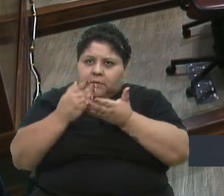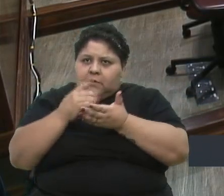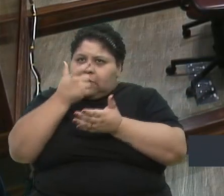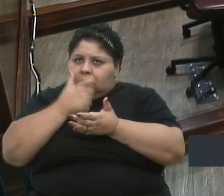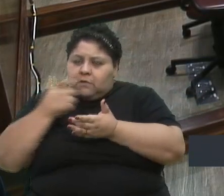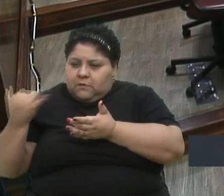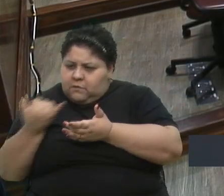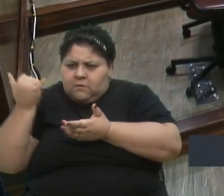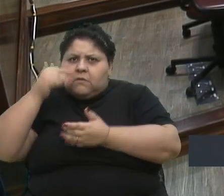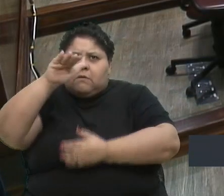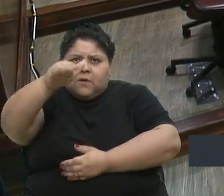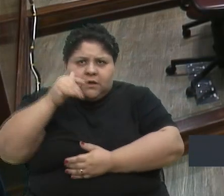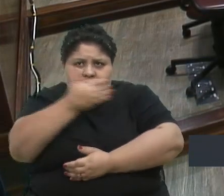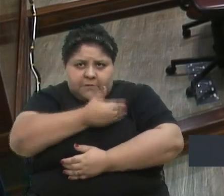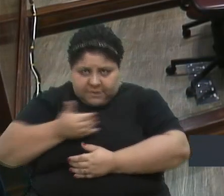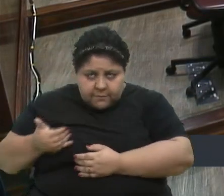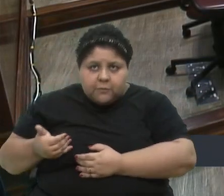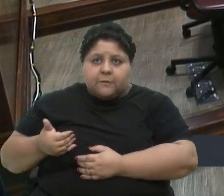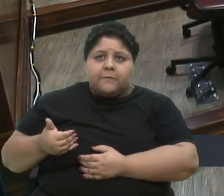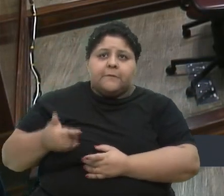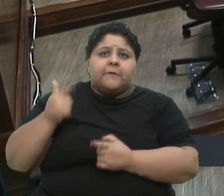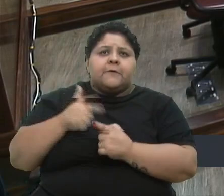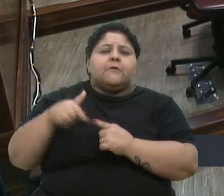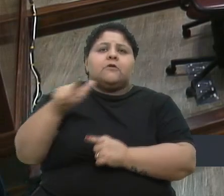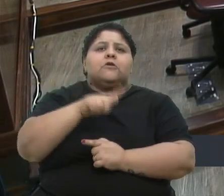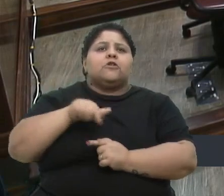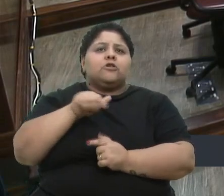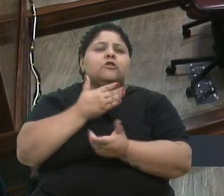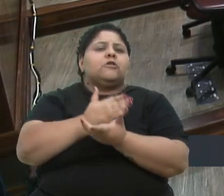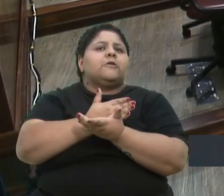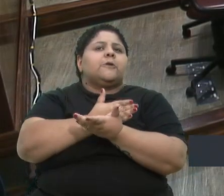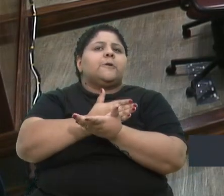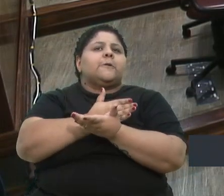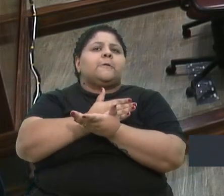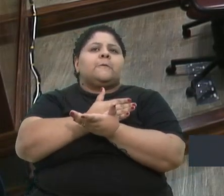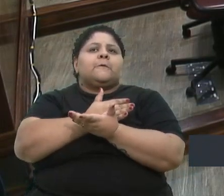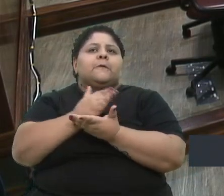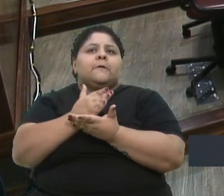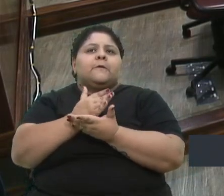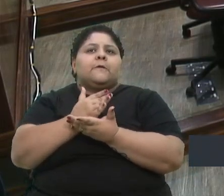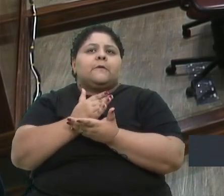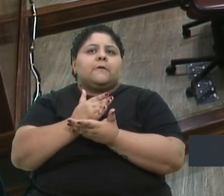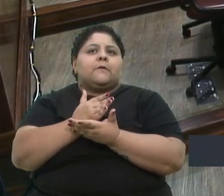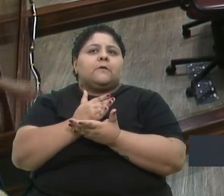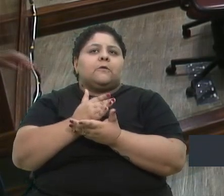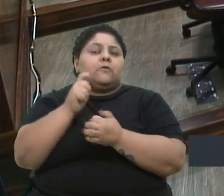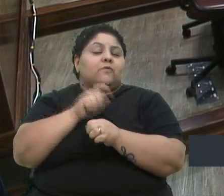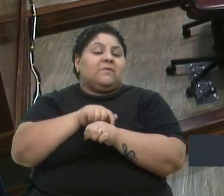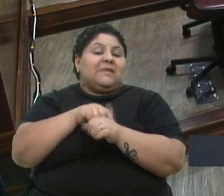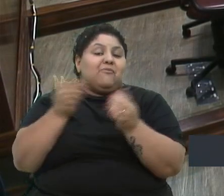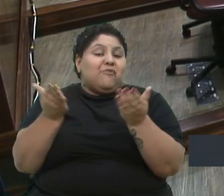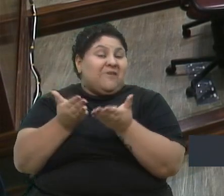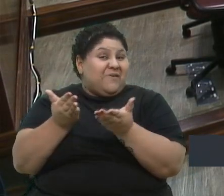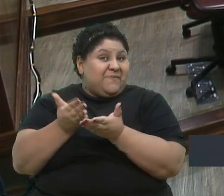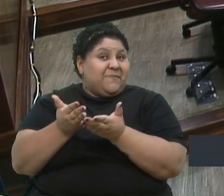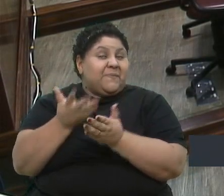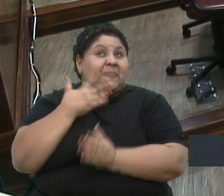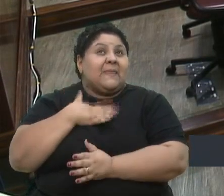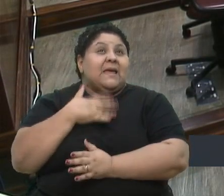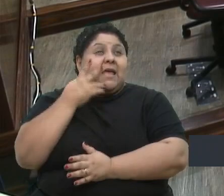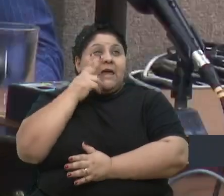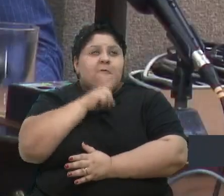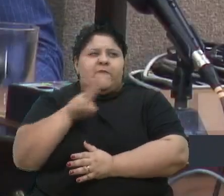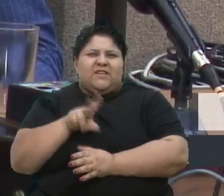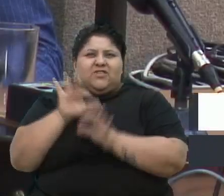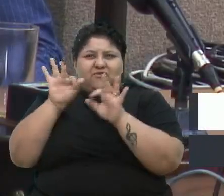essa chamada pública, porque nós vamos entrar numa fase agora eu vejo assim, de final de